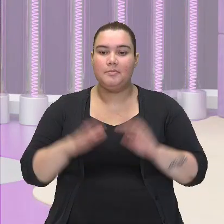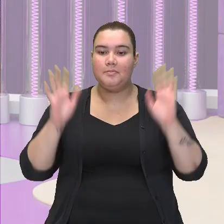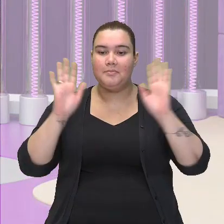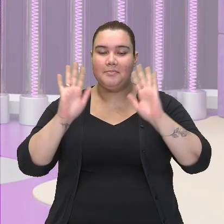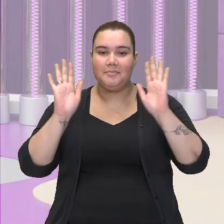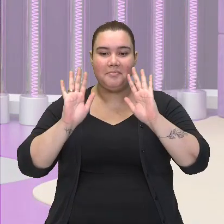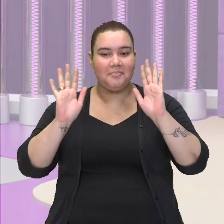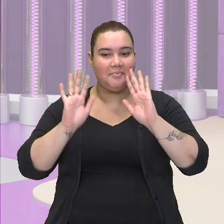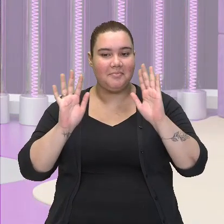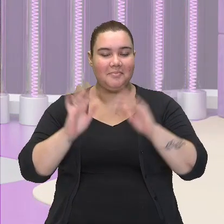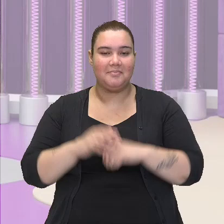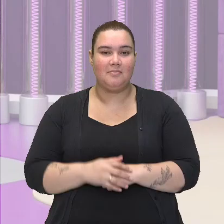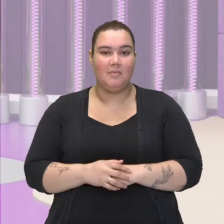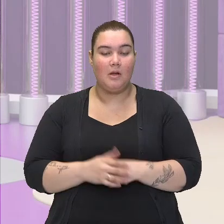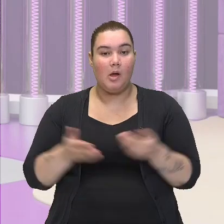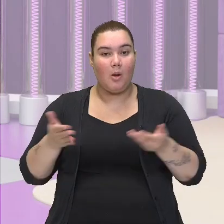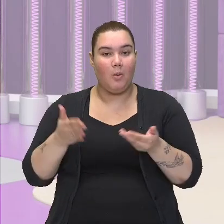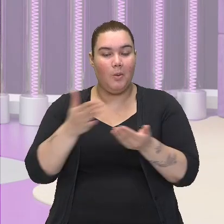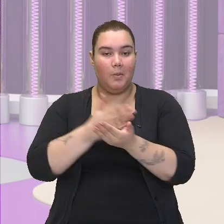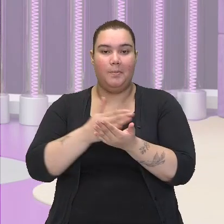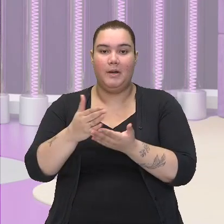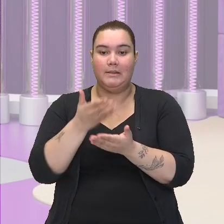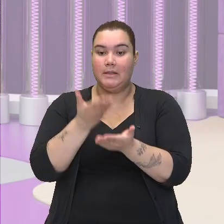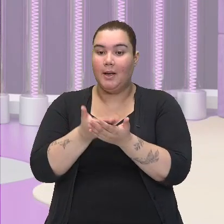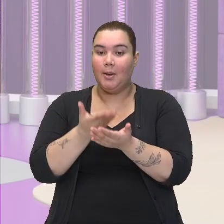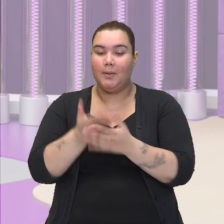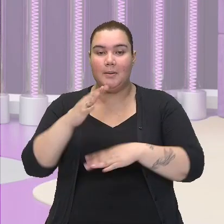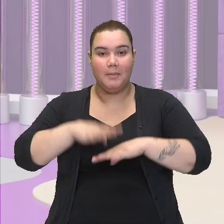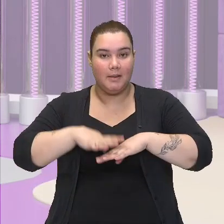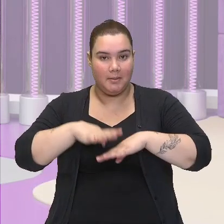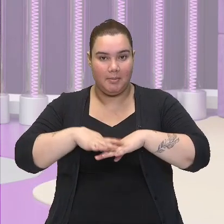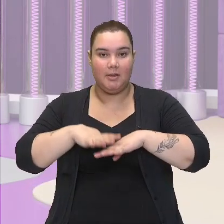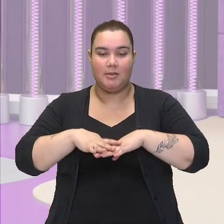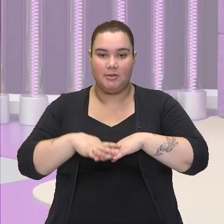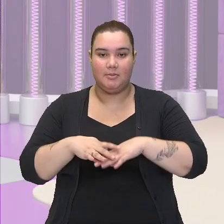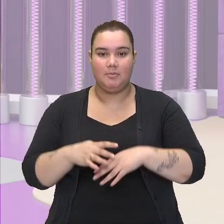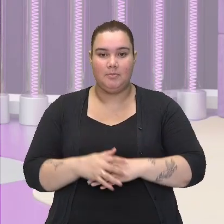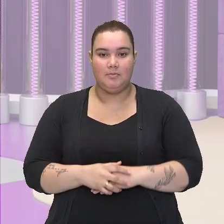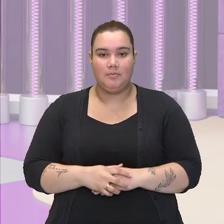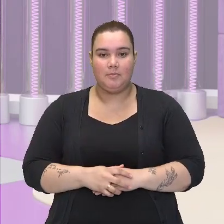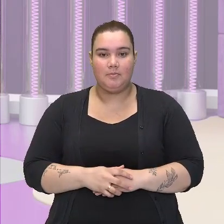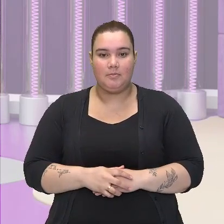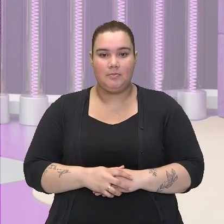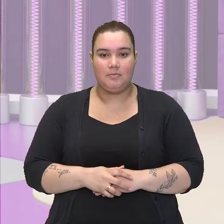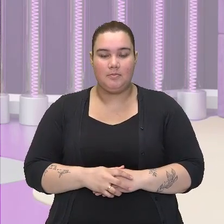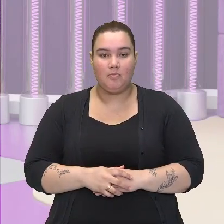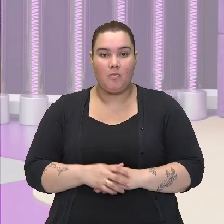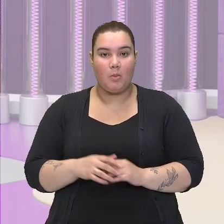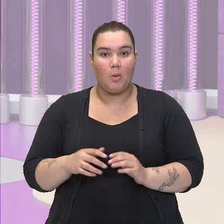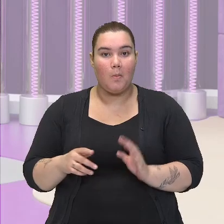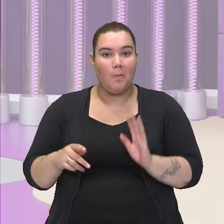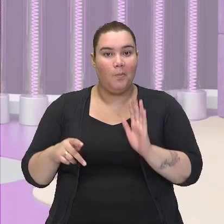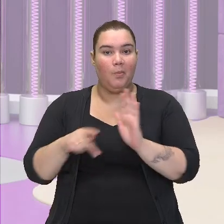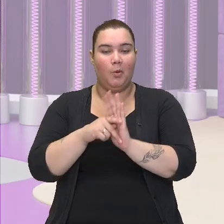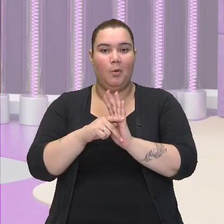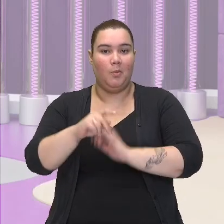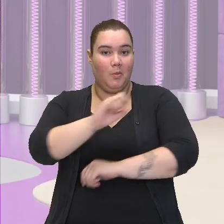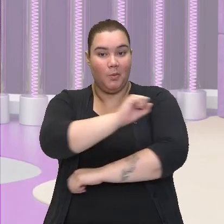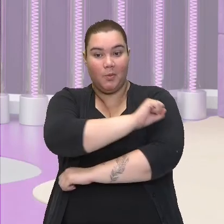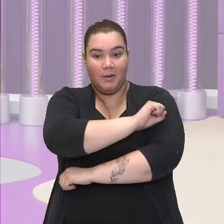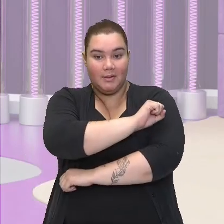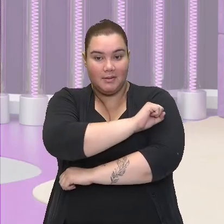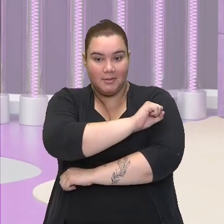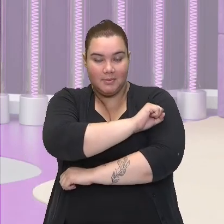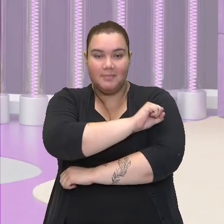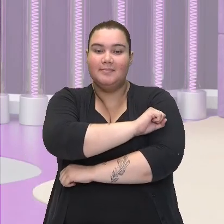Olá, meu povo! Vamos a mais uma aula de matemática do 8º ano e